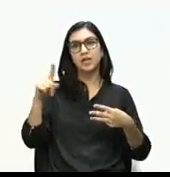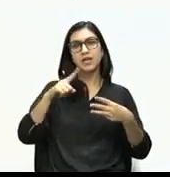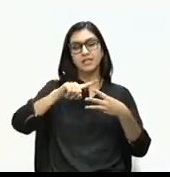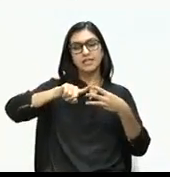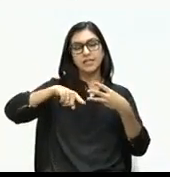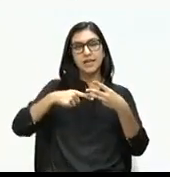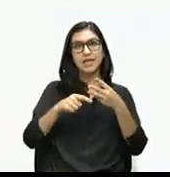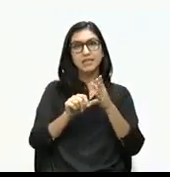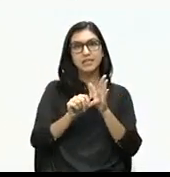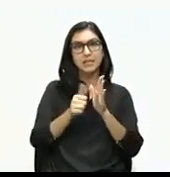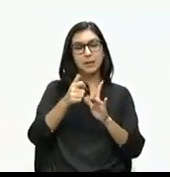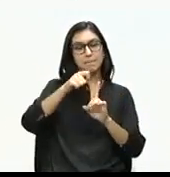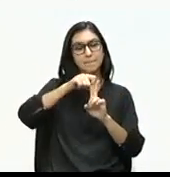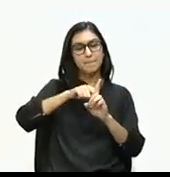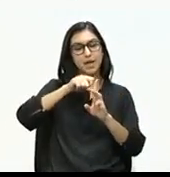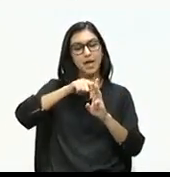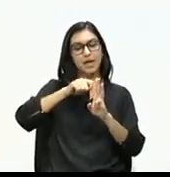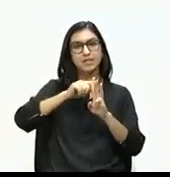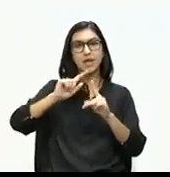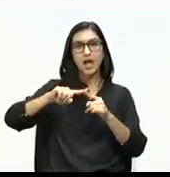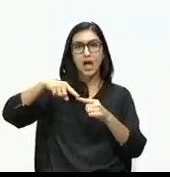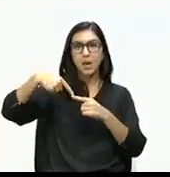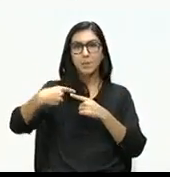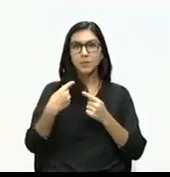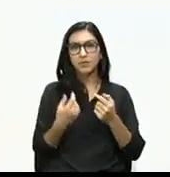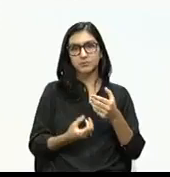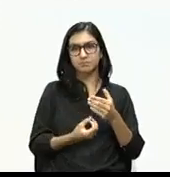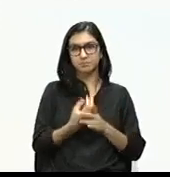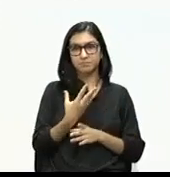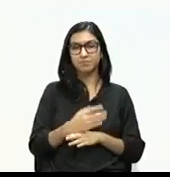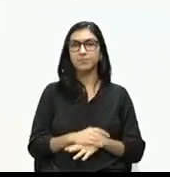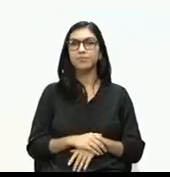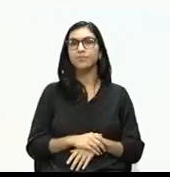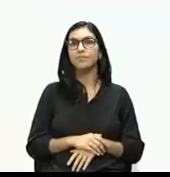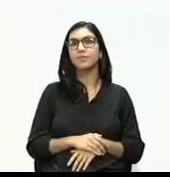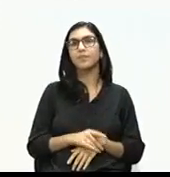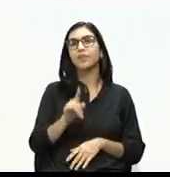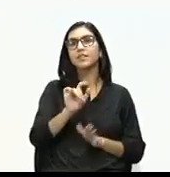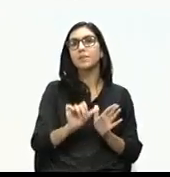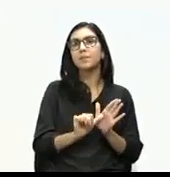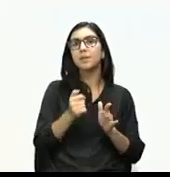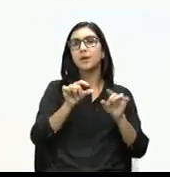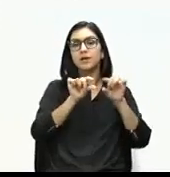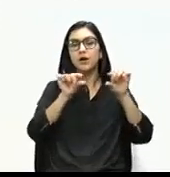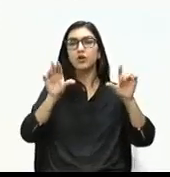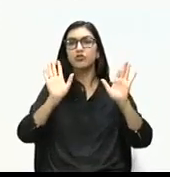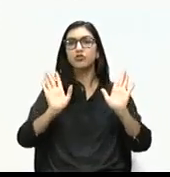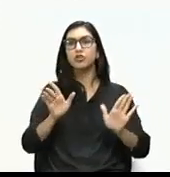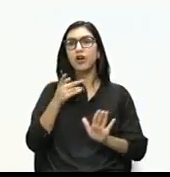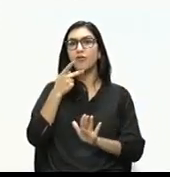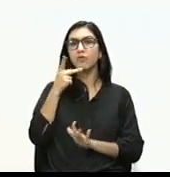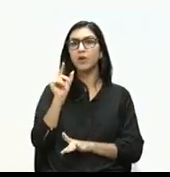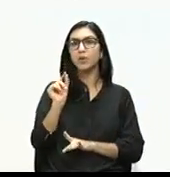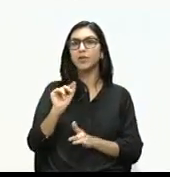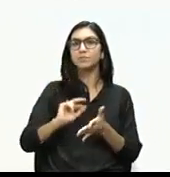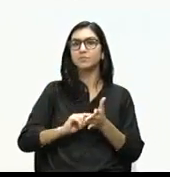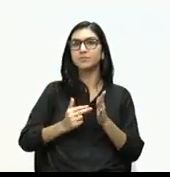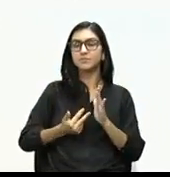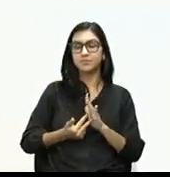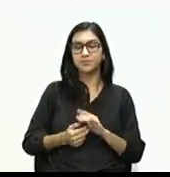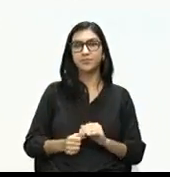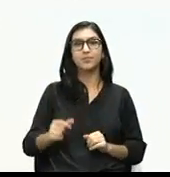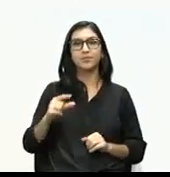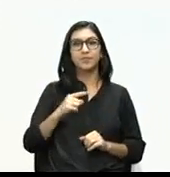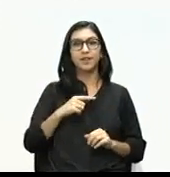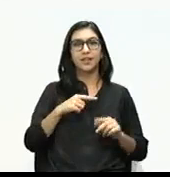3 primeiros meses após sua instalação. Então, o que essa primeira parte do enunciado já nos remete? Que tanto